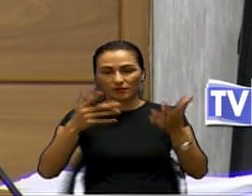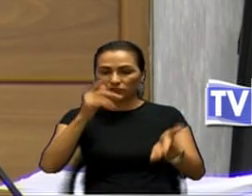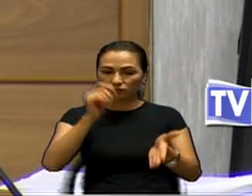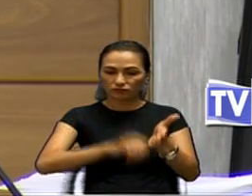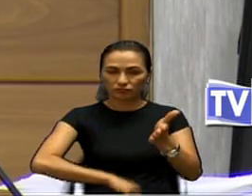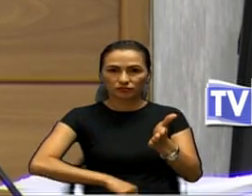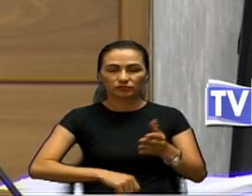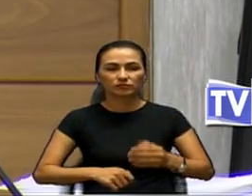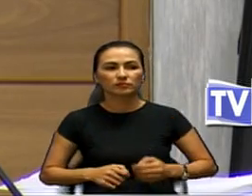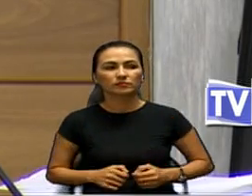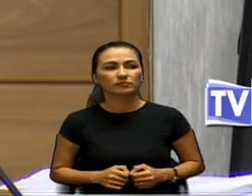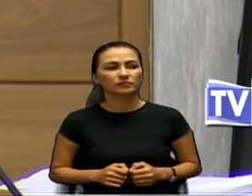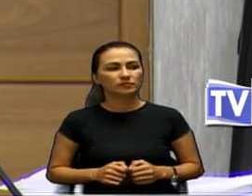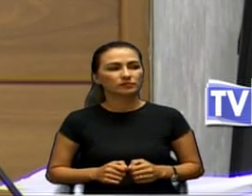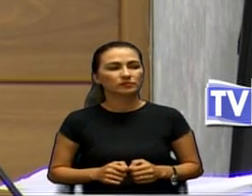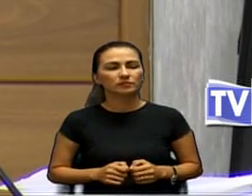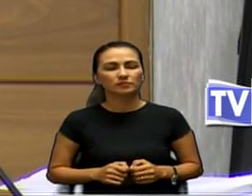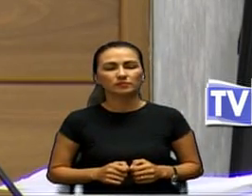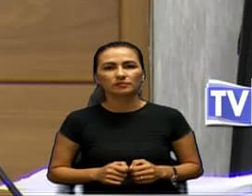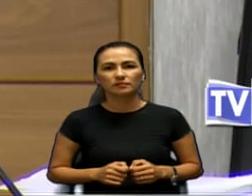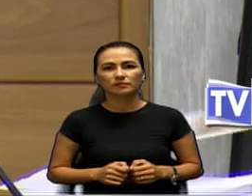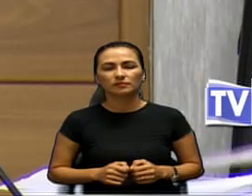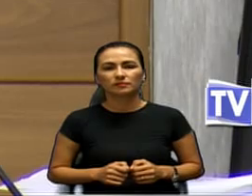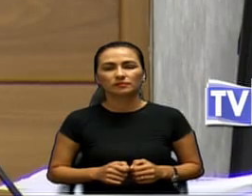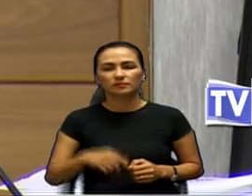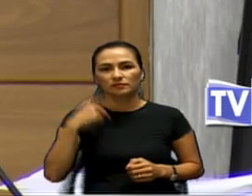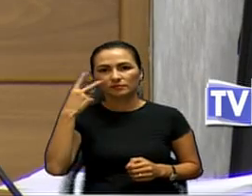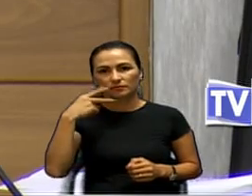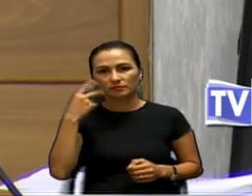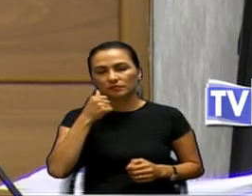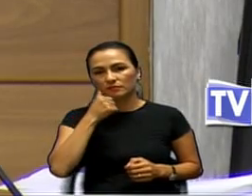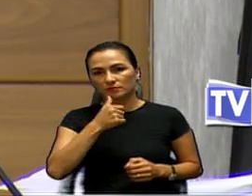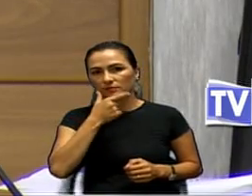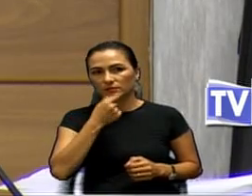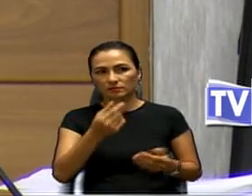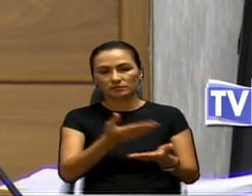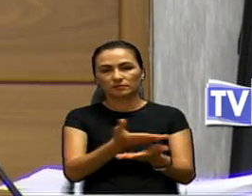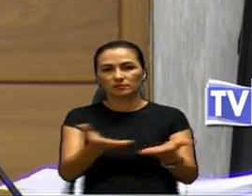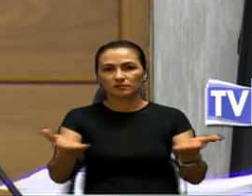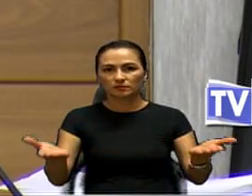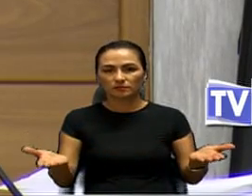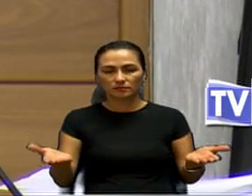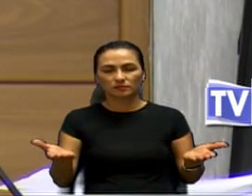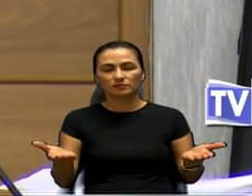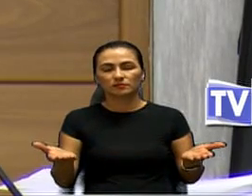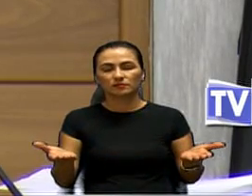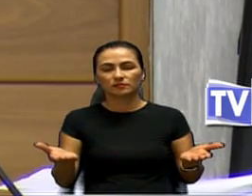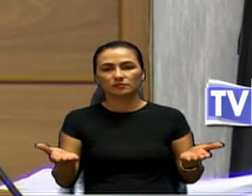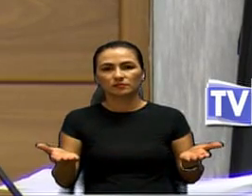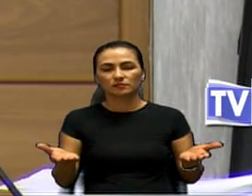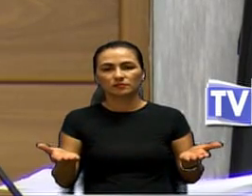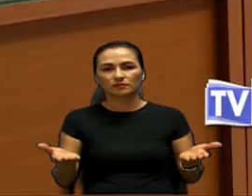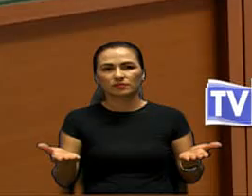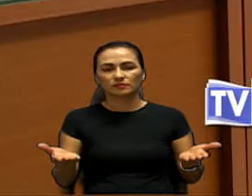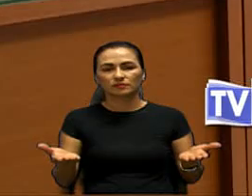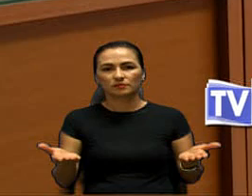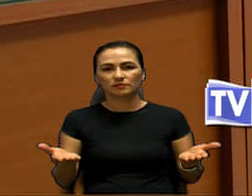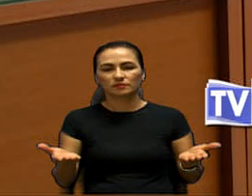Então, senhores vereadores, vereadoras e toda a população que nos ouve,